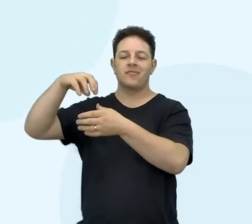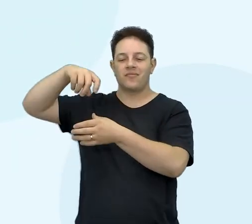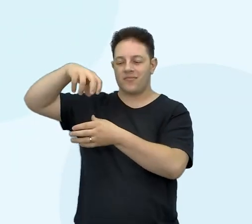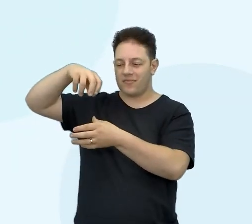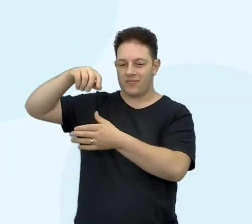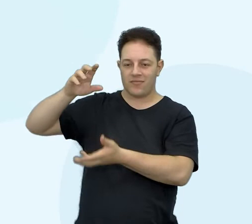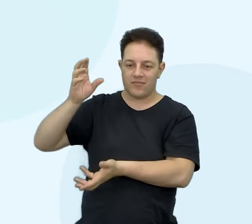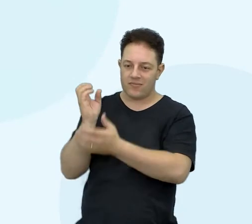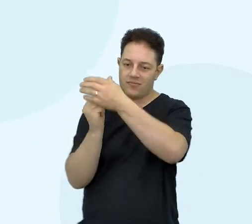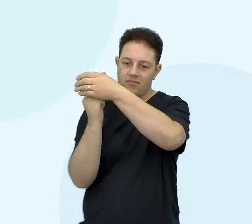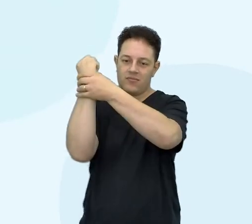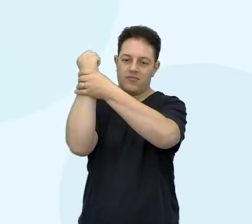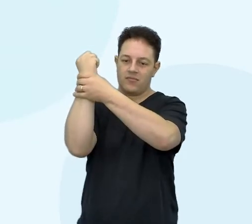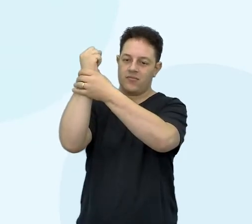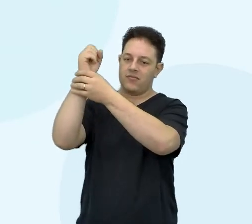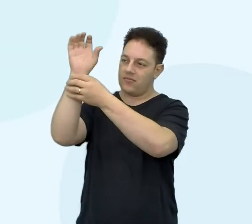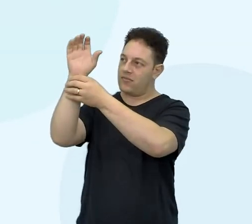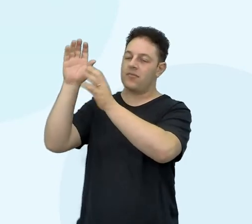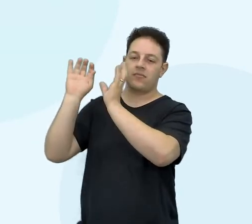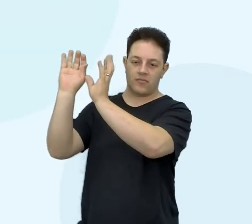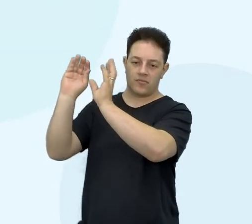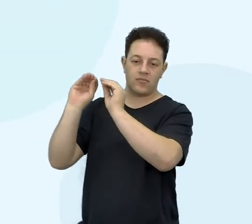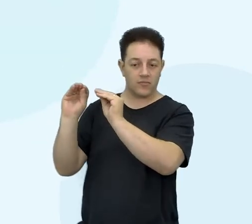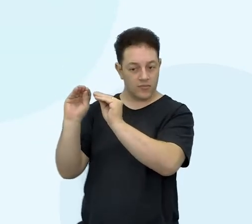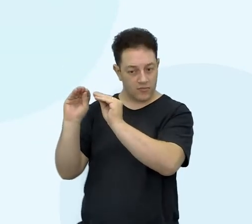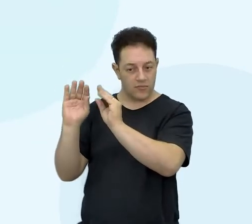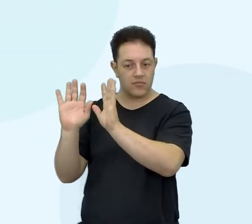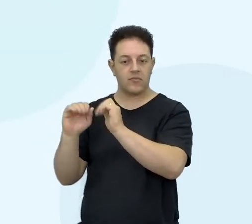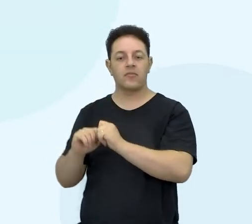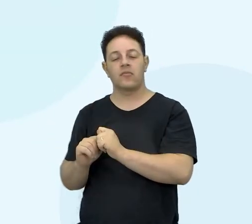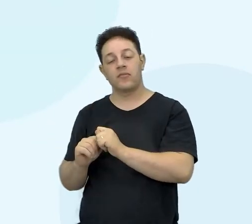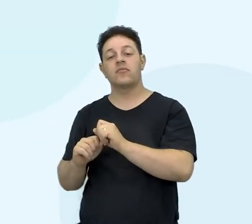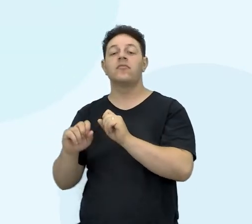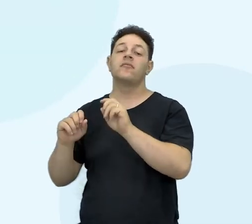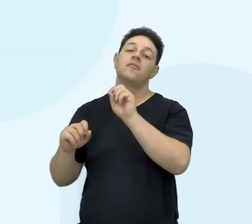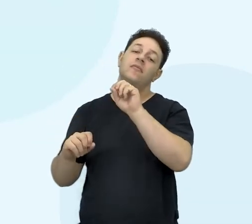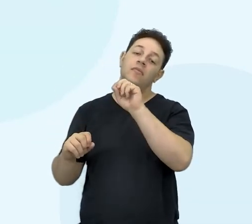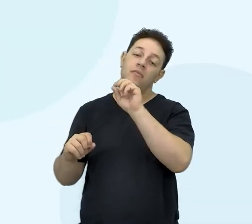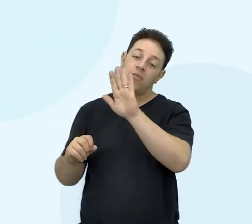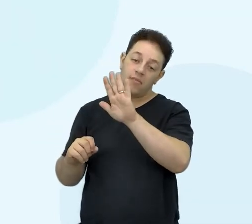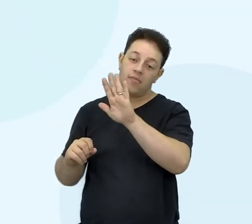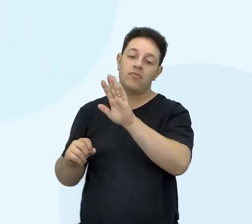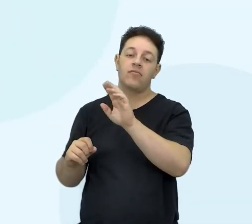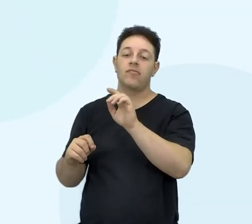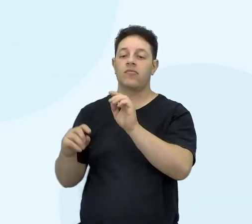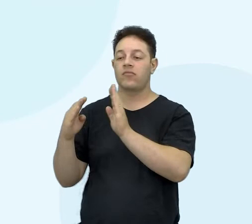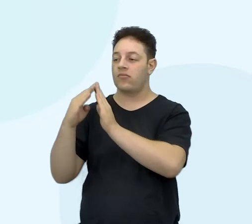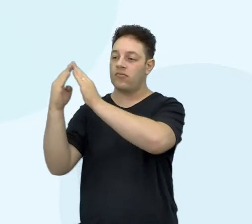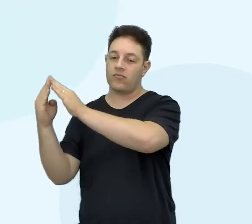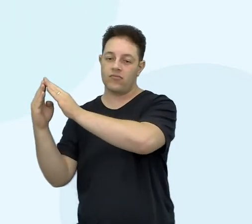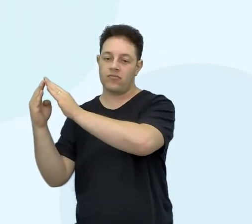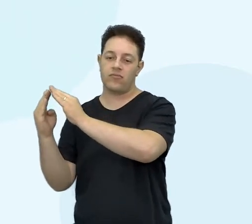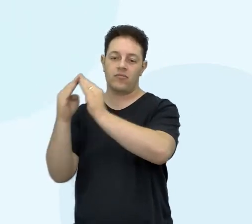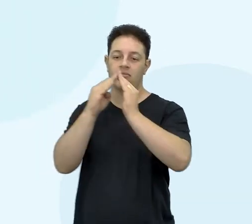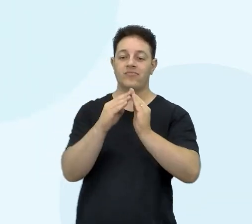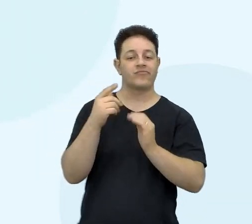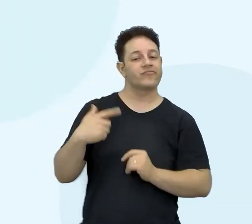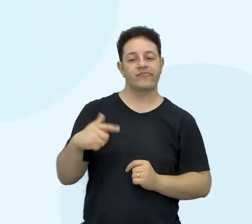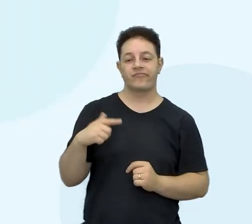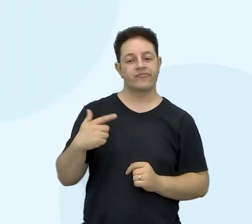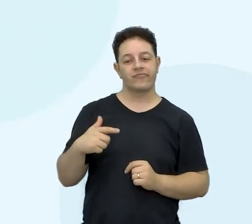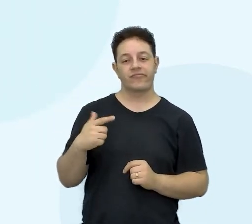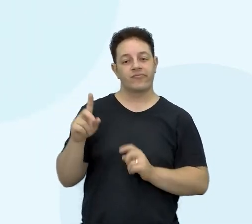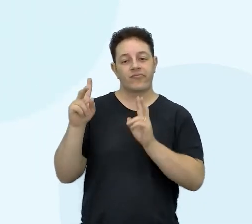instalada nesta casa aqui, ou nessa moradia, mas evidentemente não vai ter